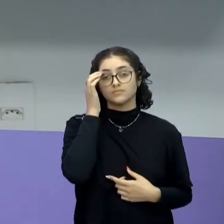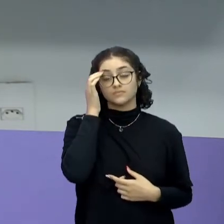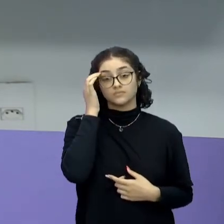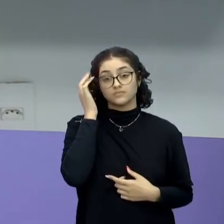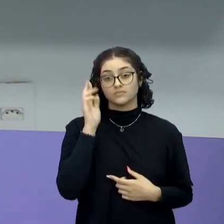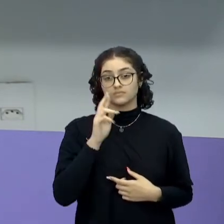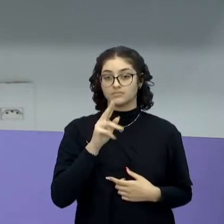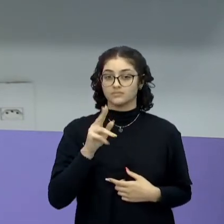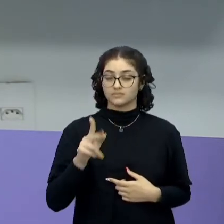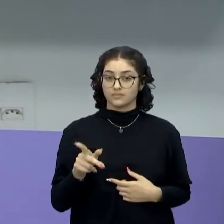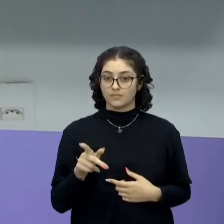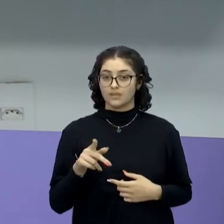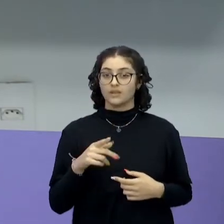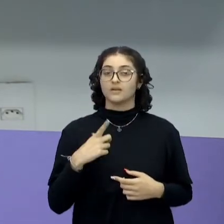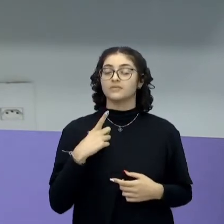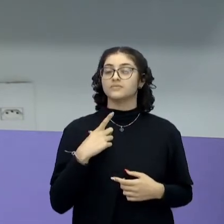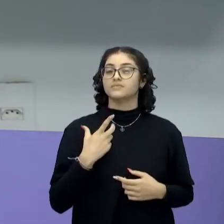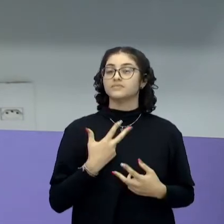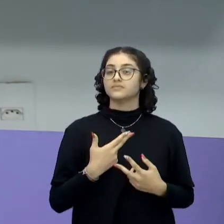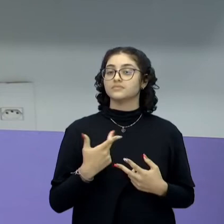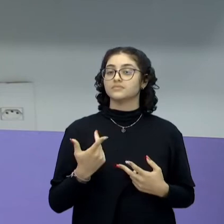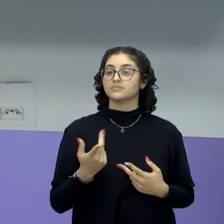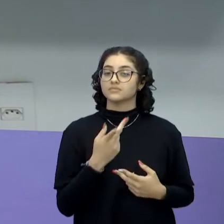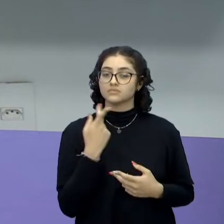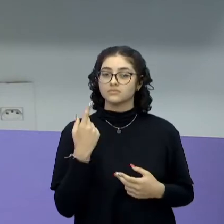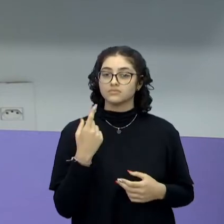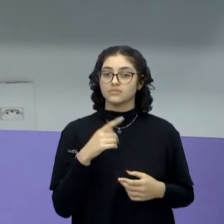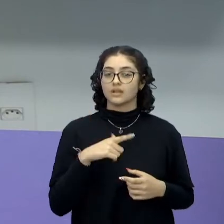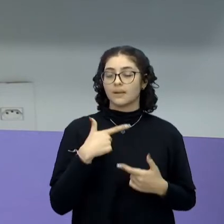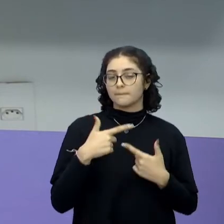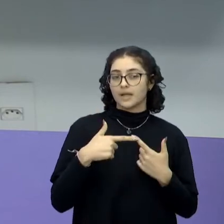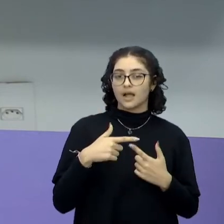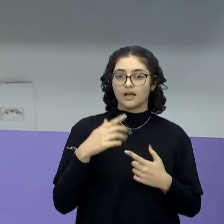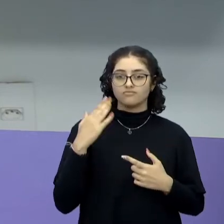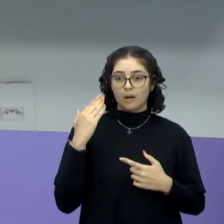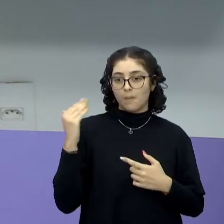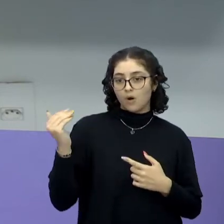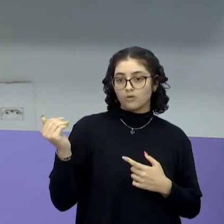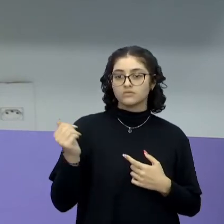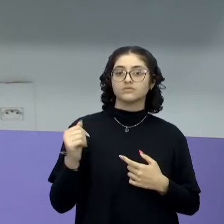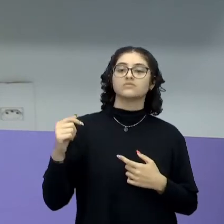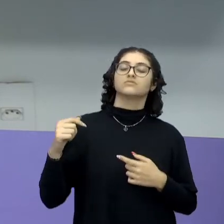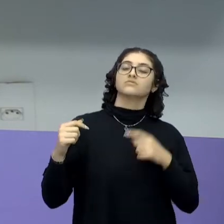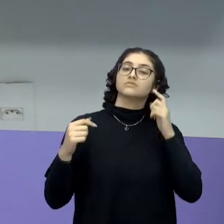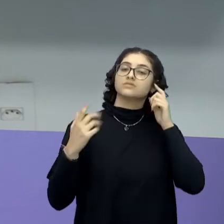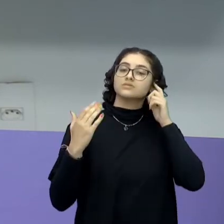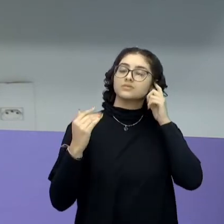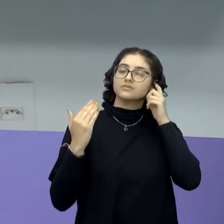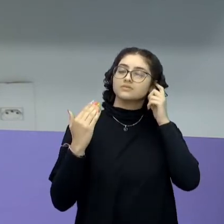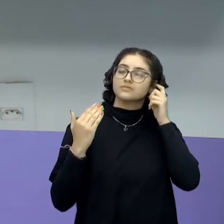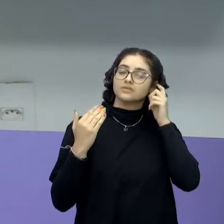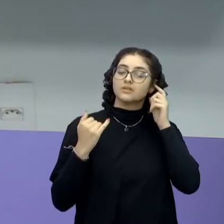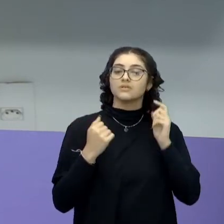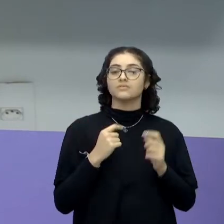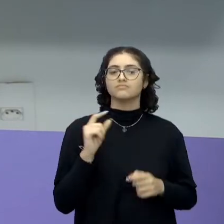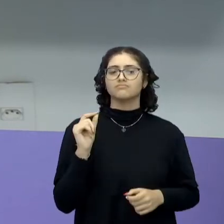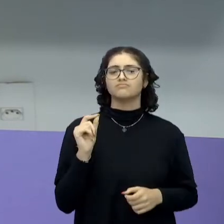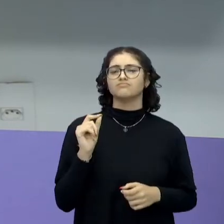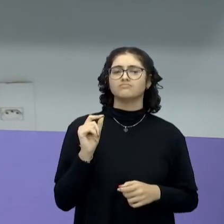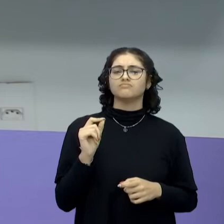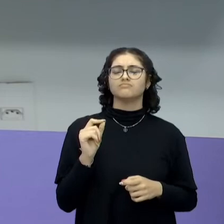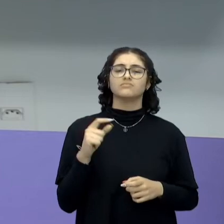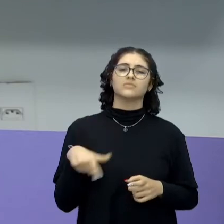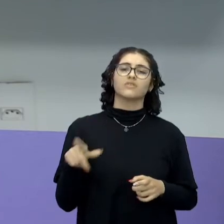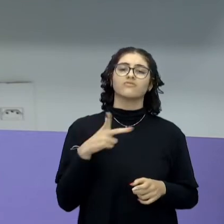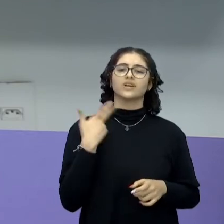diferentes autores, diferentes teóricos ao longo do tempo foram entendendo de forma diferente, afinal de contas, do que a